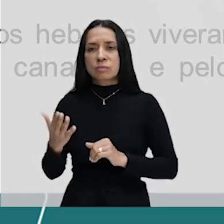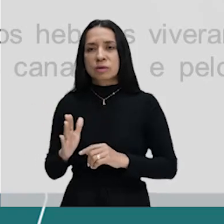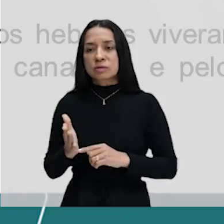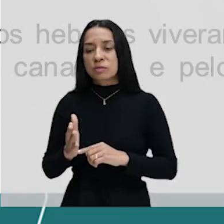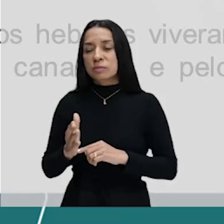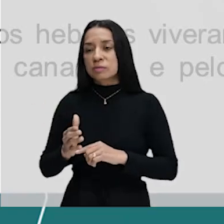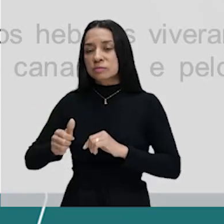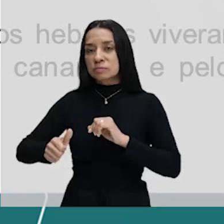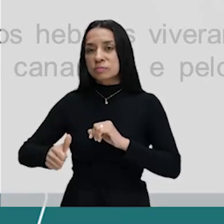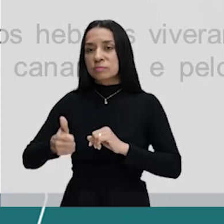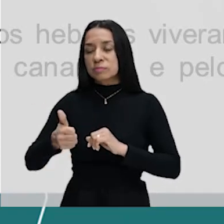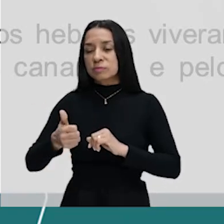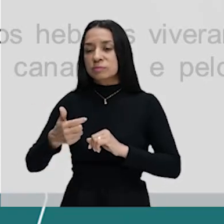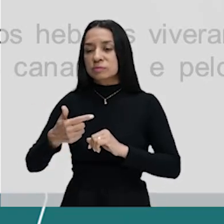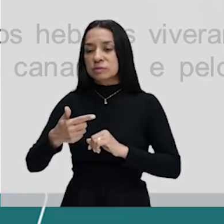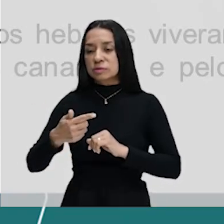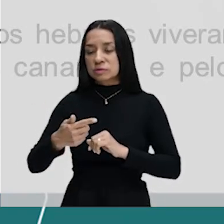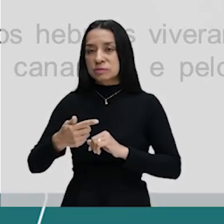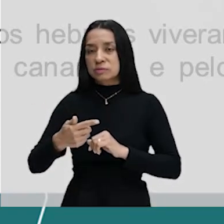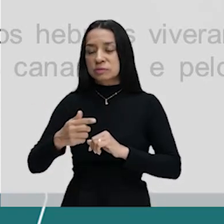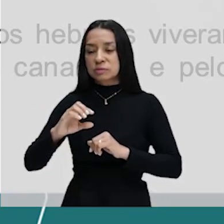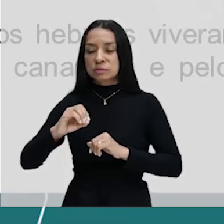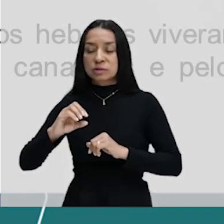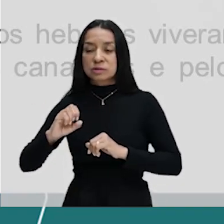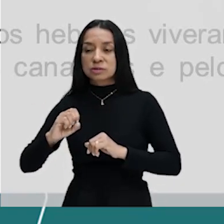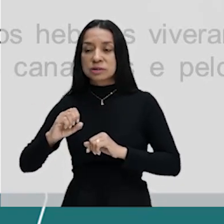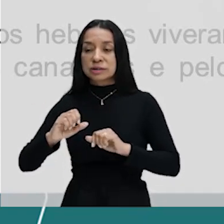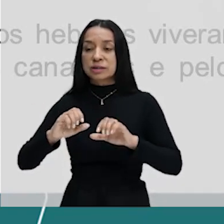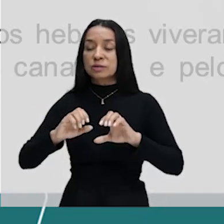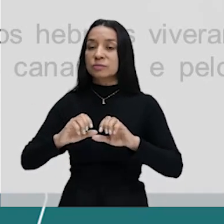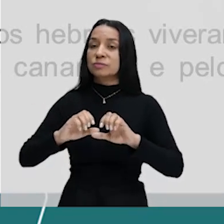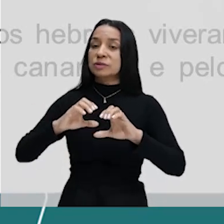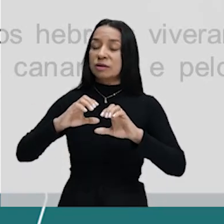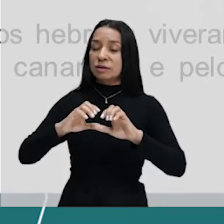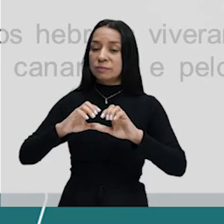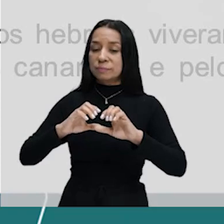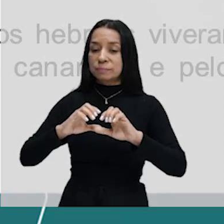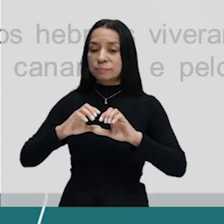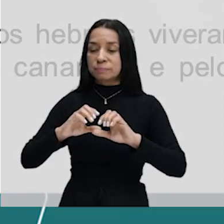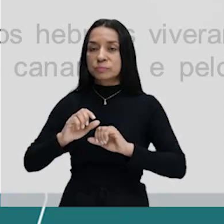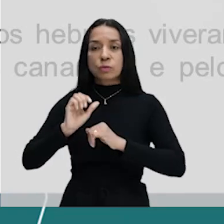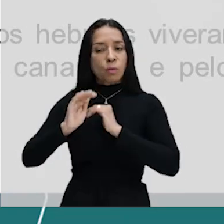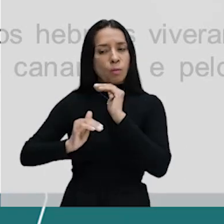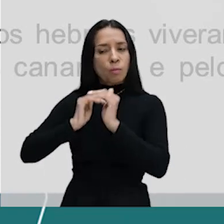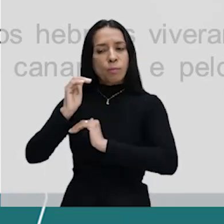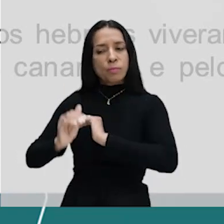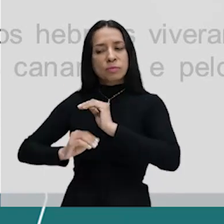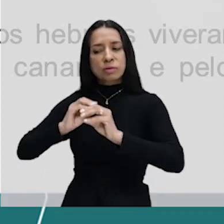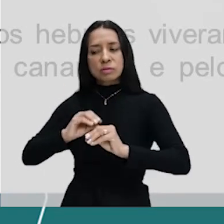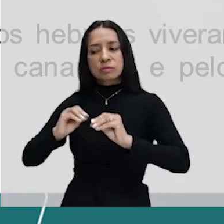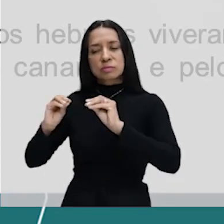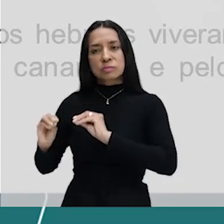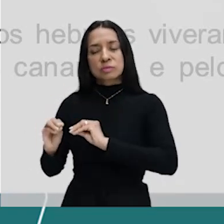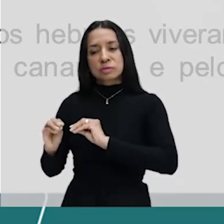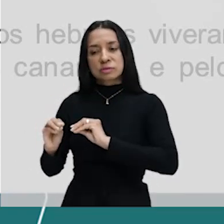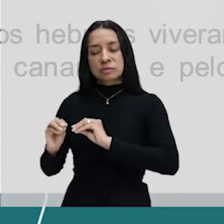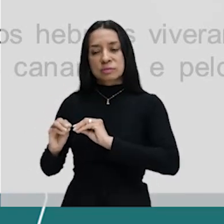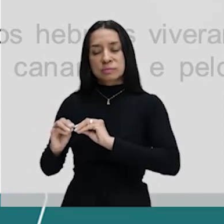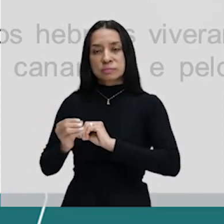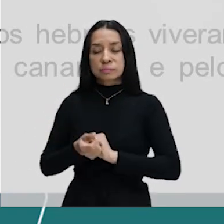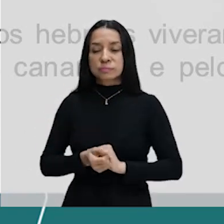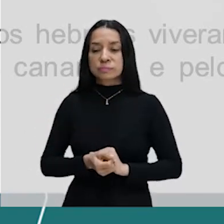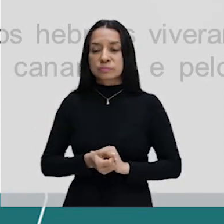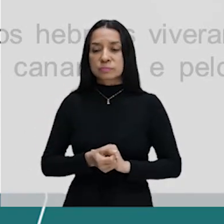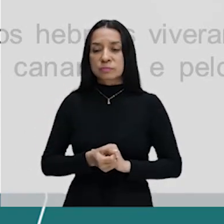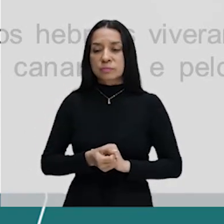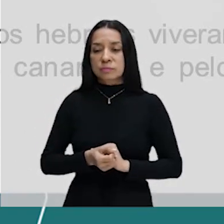de 1700 a.C. Esse processo migratório dos hebreus para o Egito